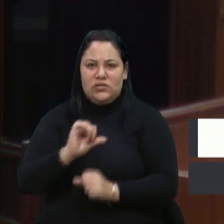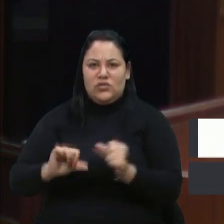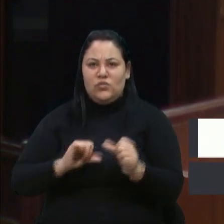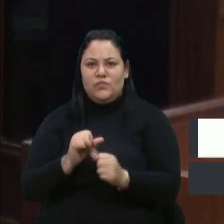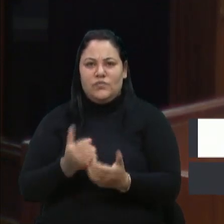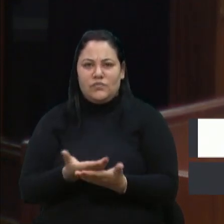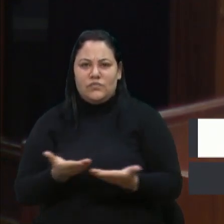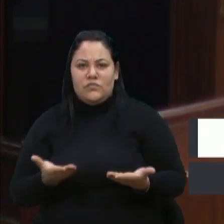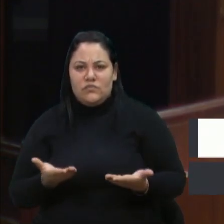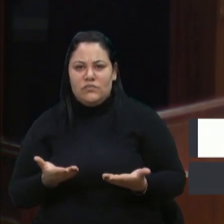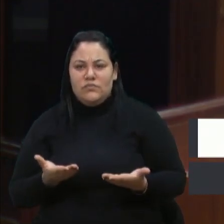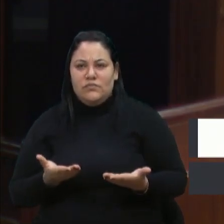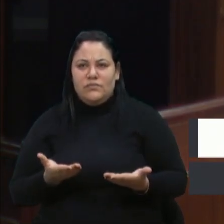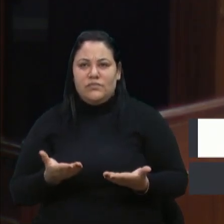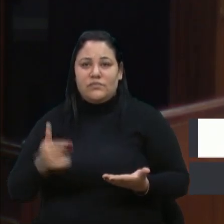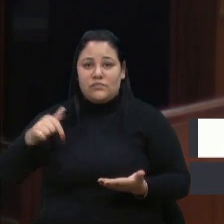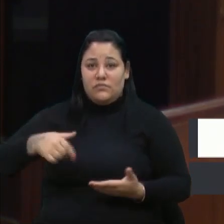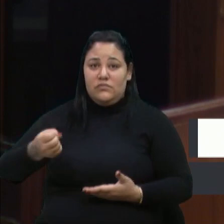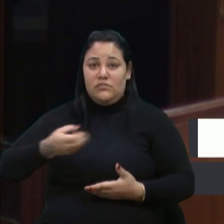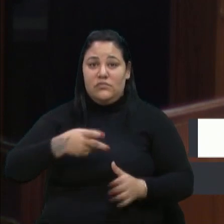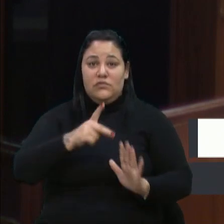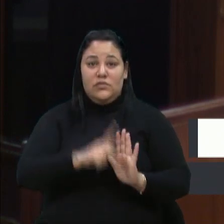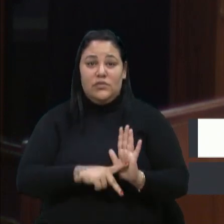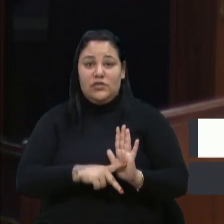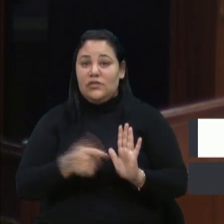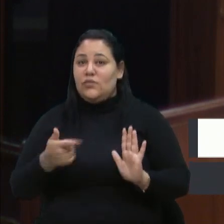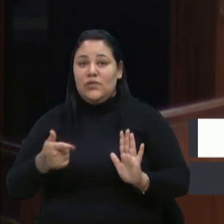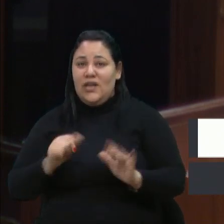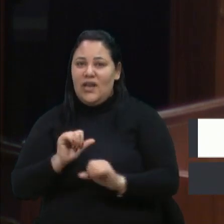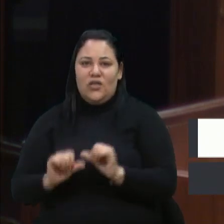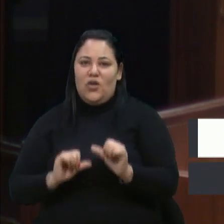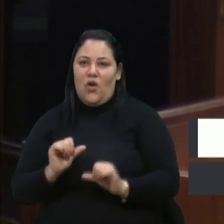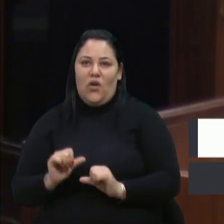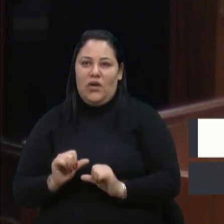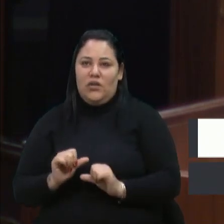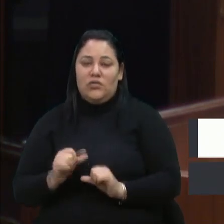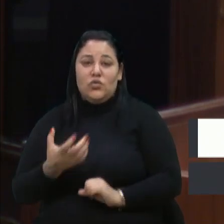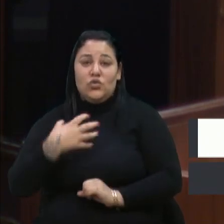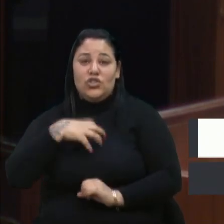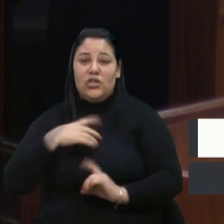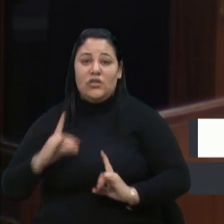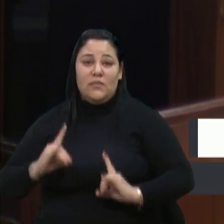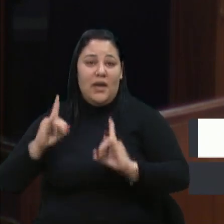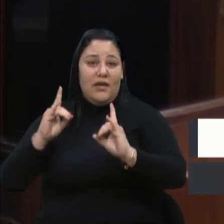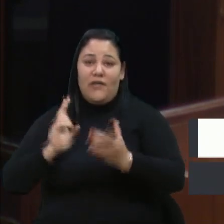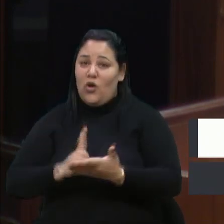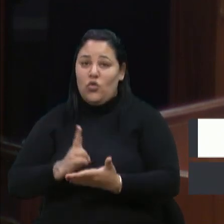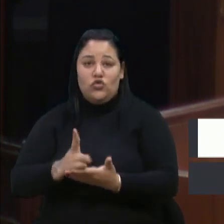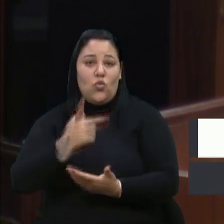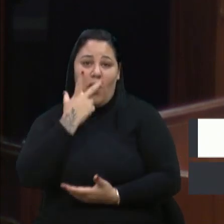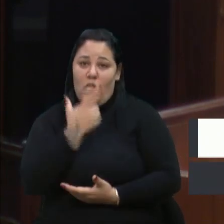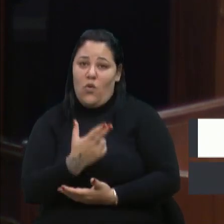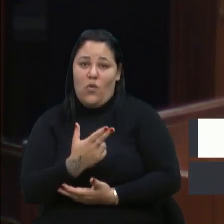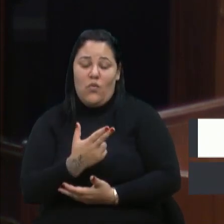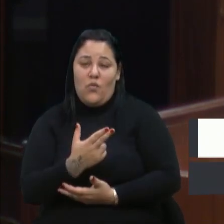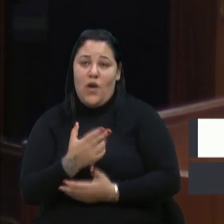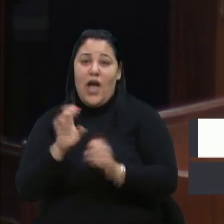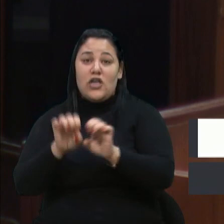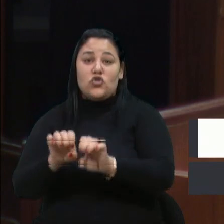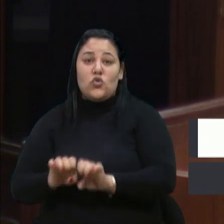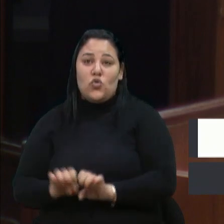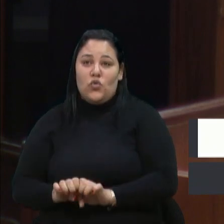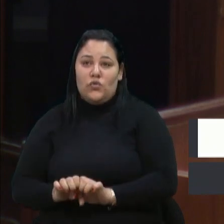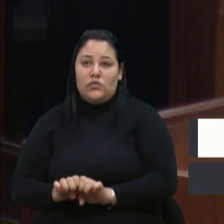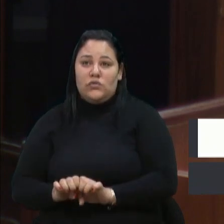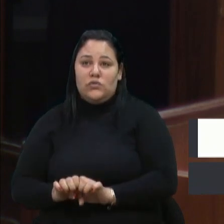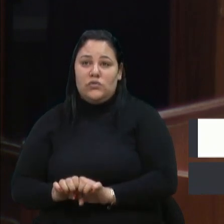Maesa. Nesse novo projeto não prevê alteração do formato da Maesa. Então eu volto a dizer, olha o